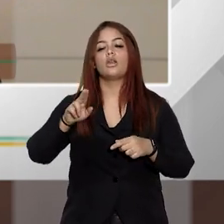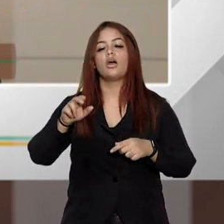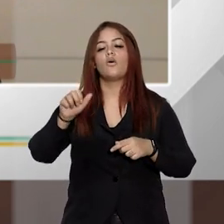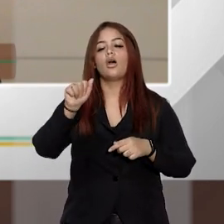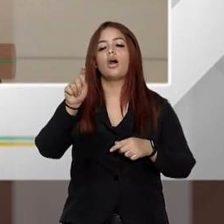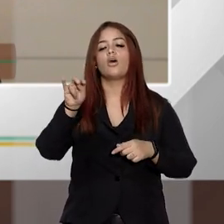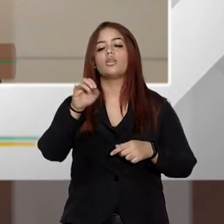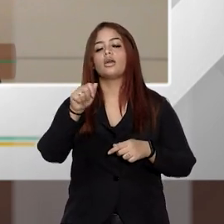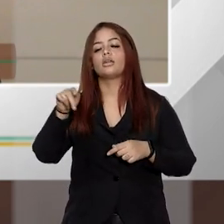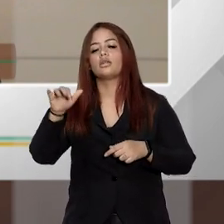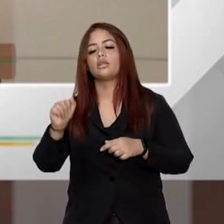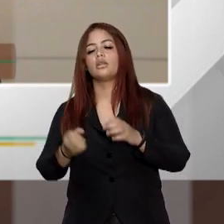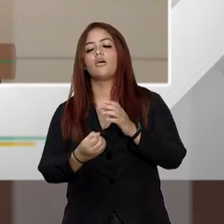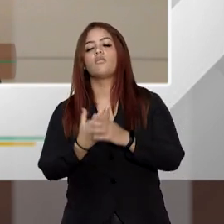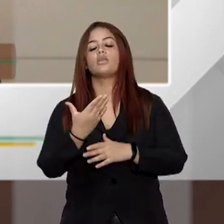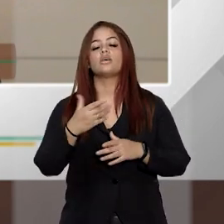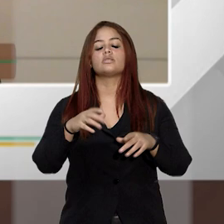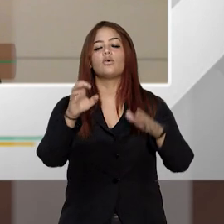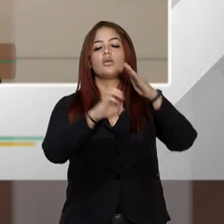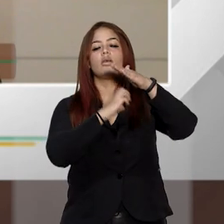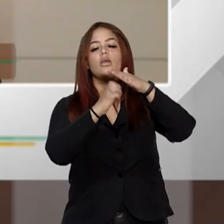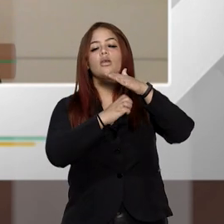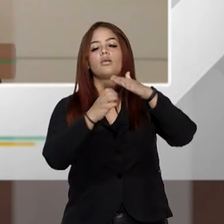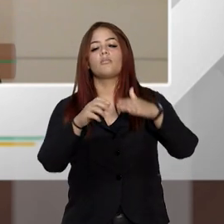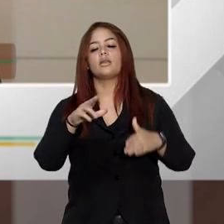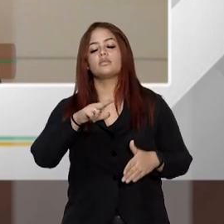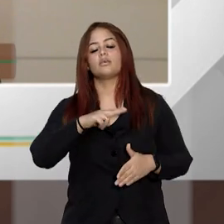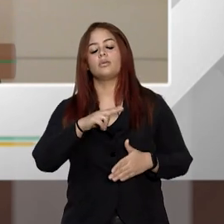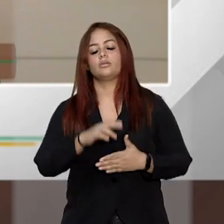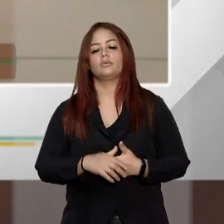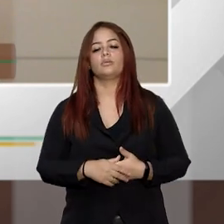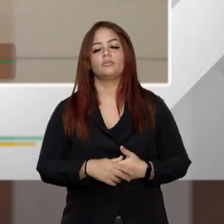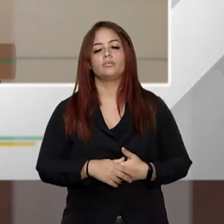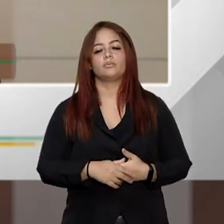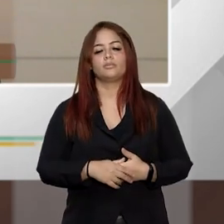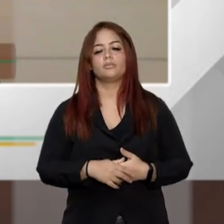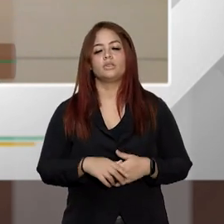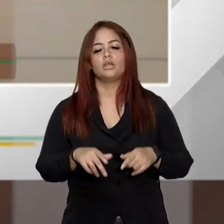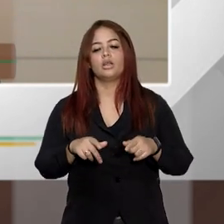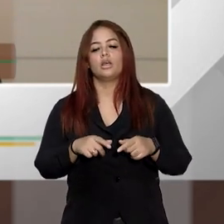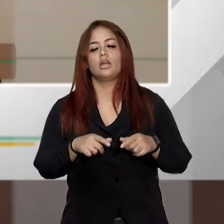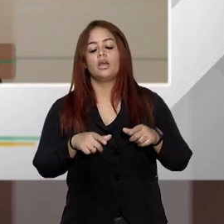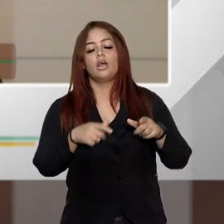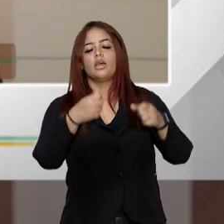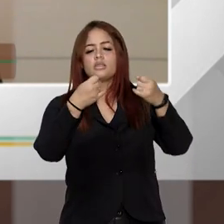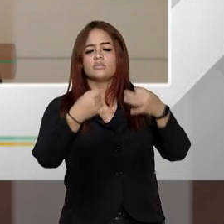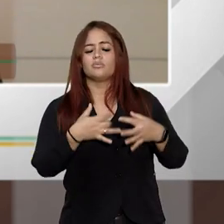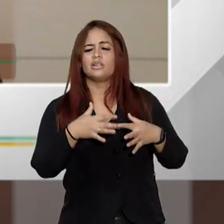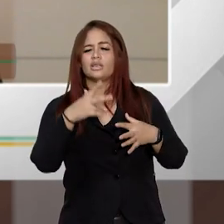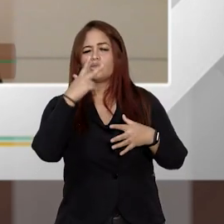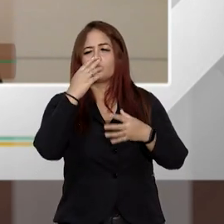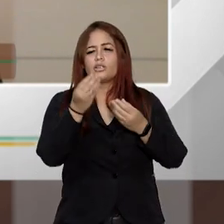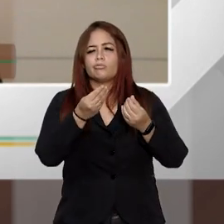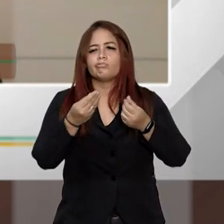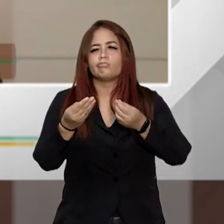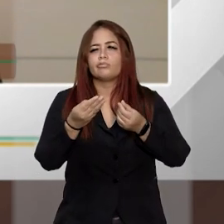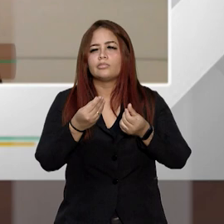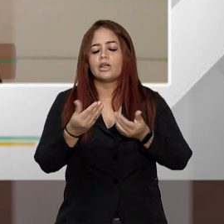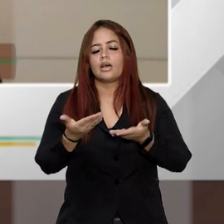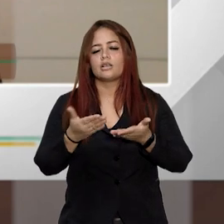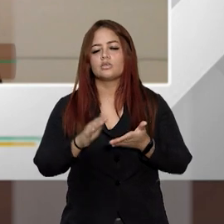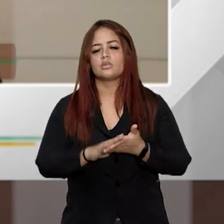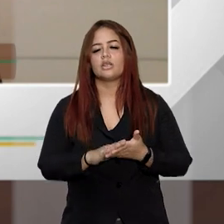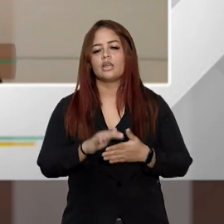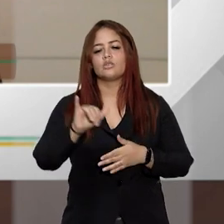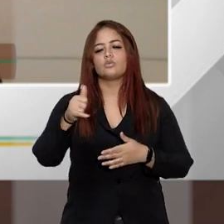autarquias, fundações e empresas públicas federais. O primeiro inciso até fala de uma maneira muito genérica na possibilidade da demanda